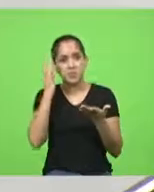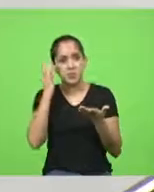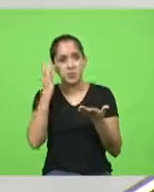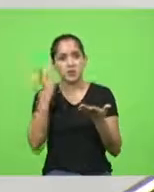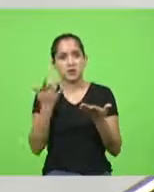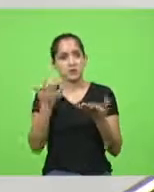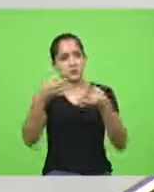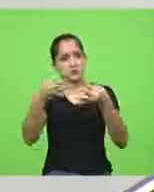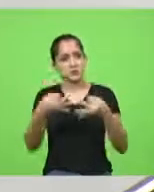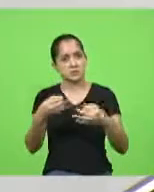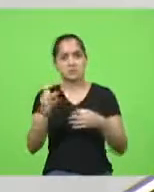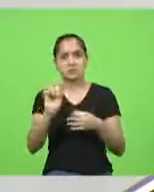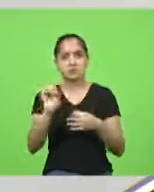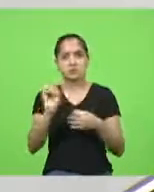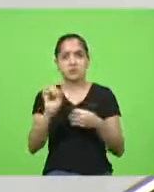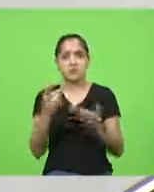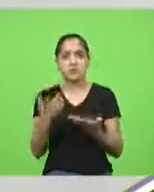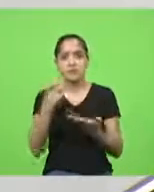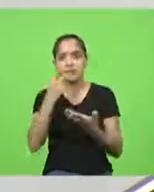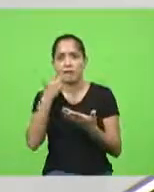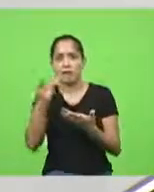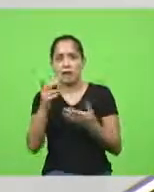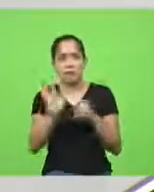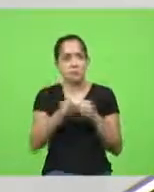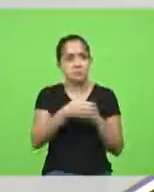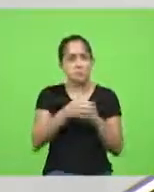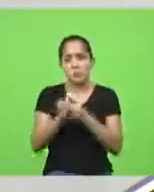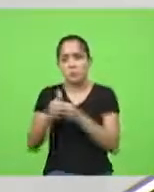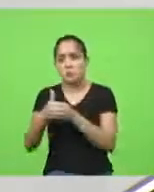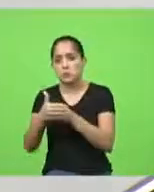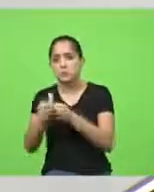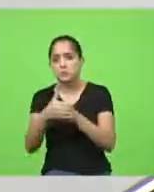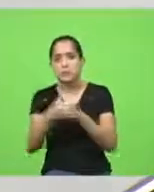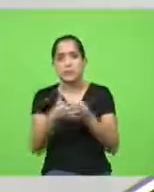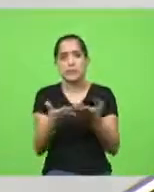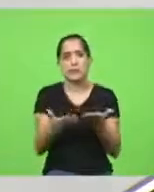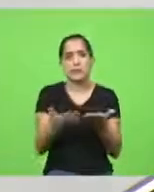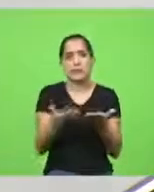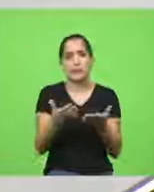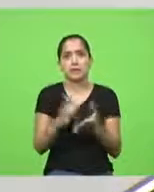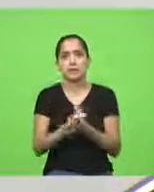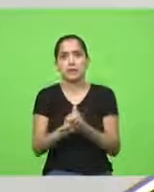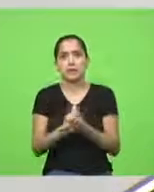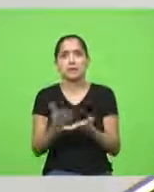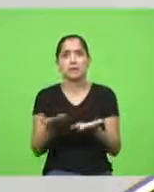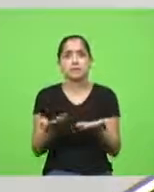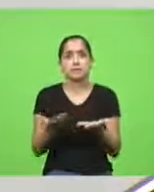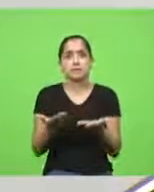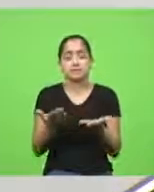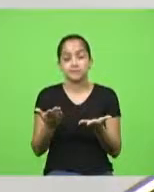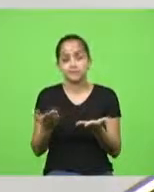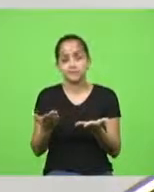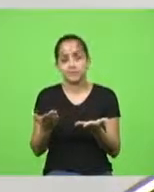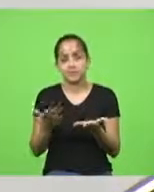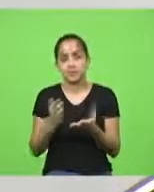feito, de falar que estão escondendo coisa, colocando em saco, fechando.